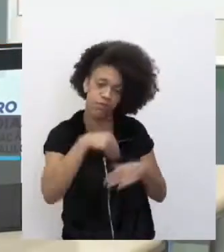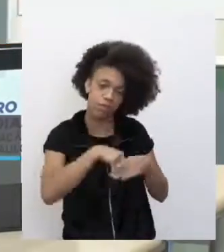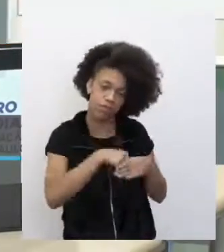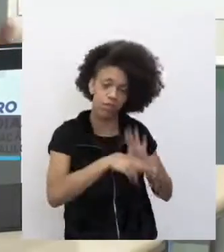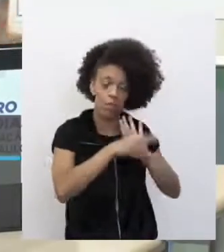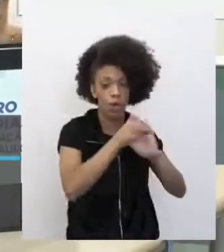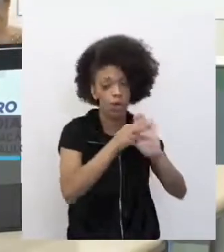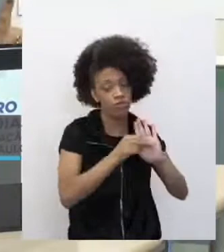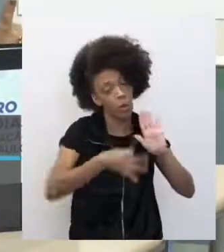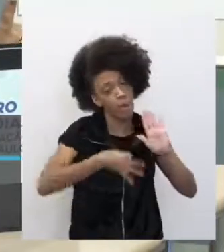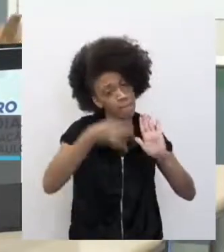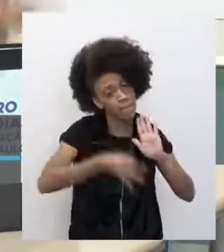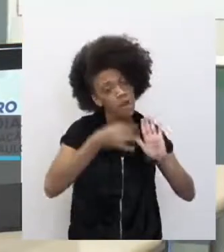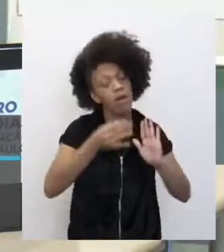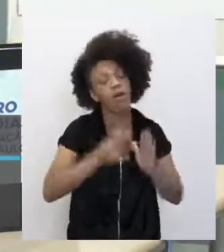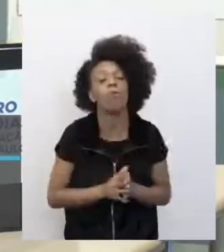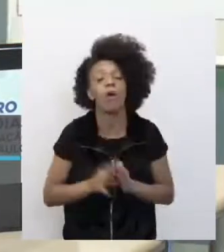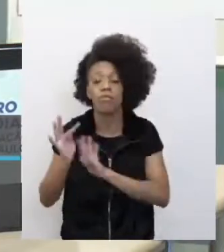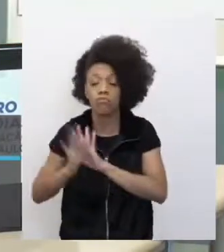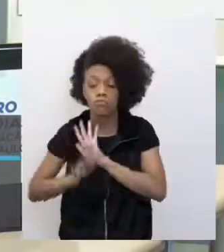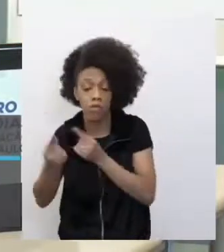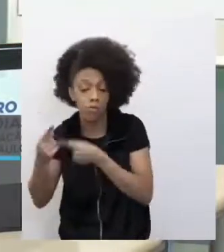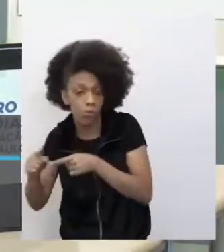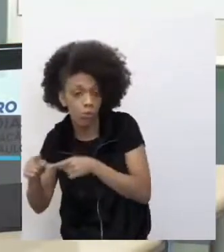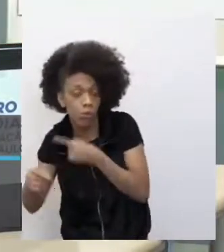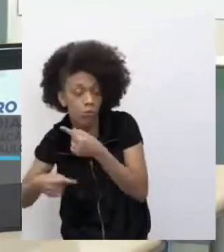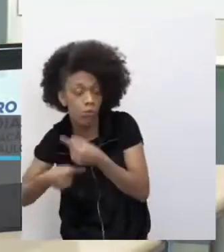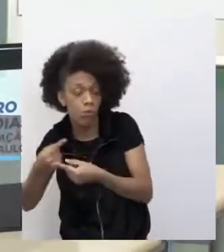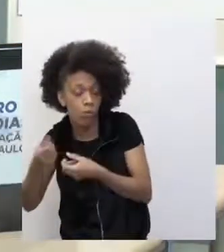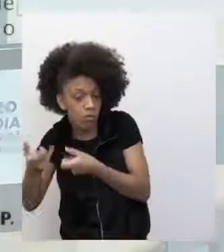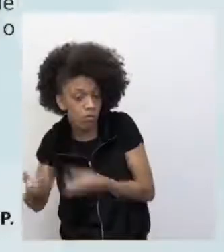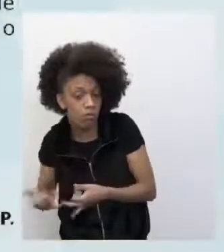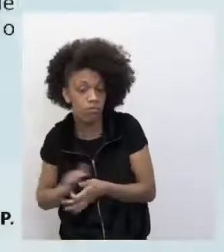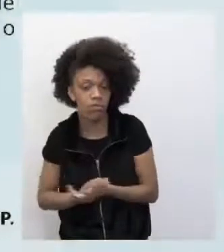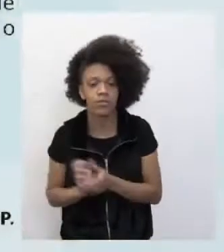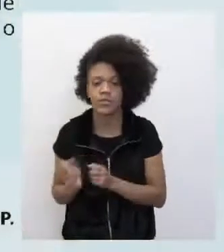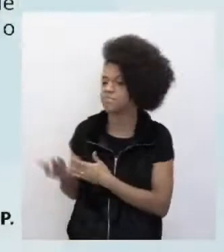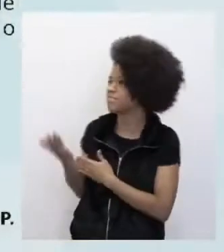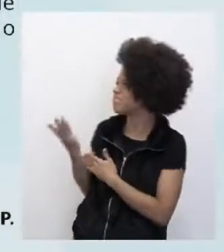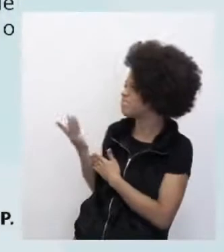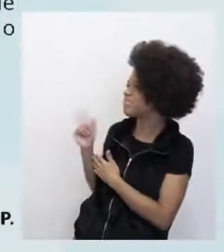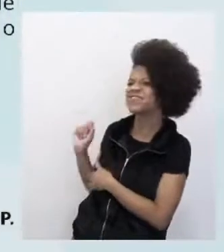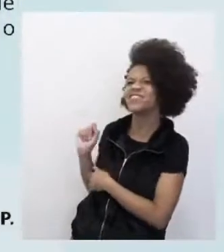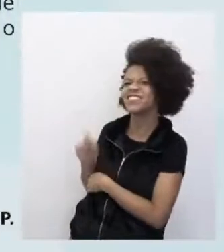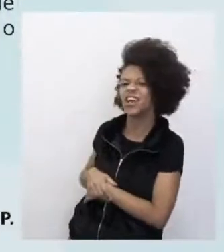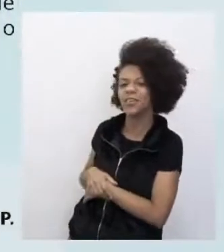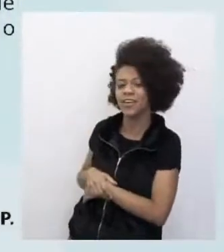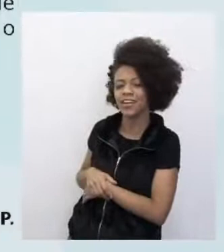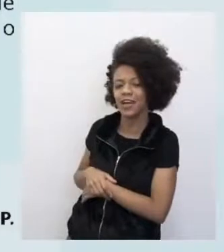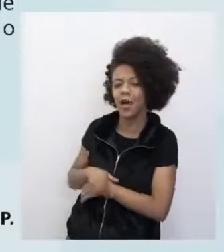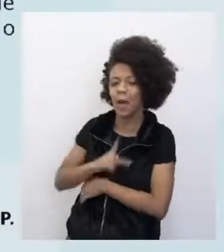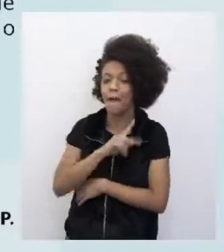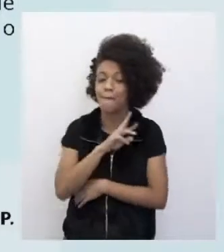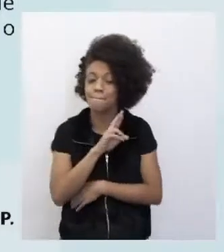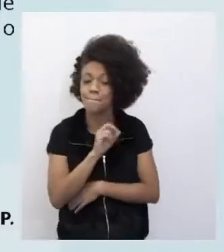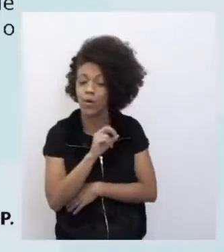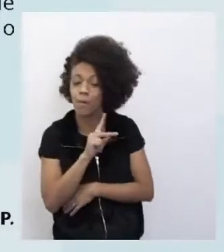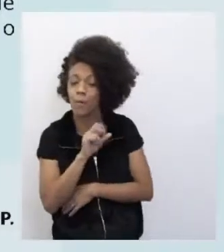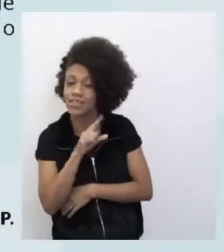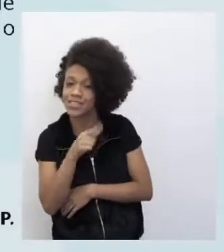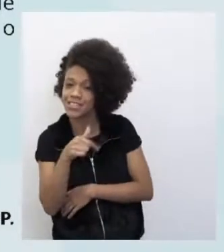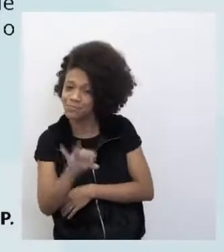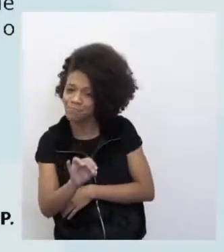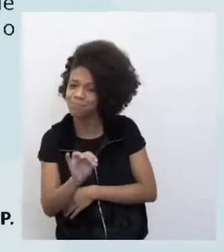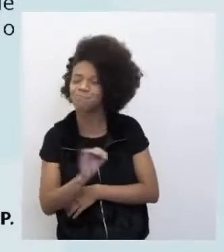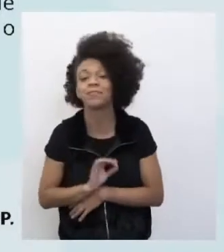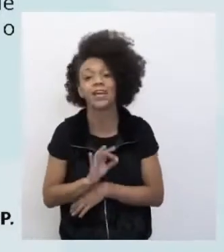opinião, dentro do texto argumentativo. Olha lá na telinha. Isso se chama proposição, muito bem. Ela